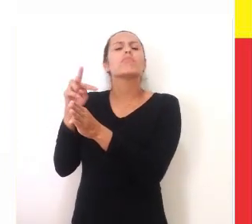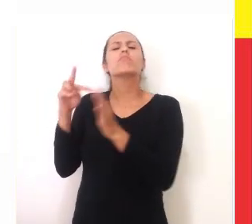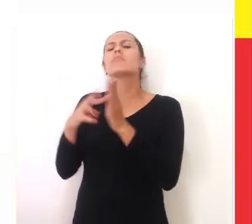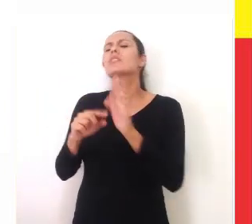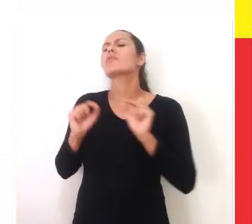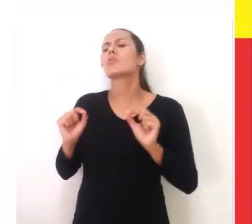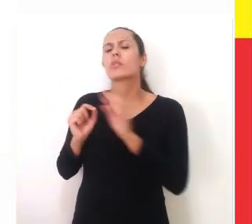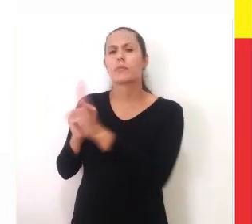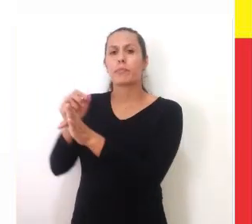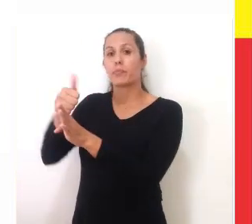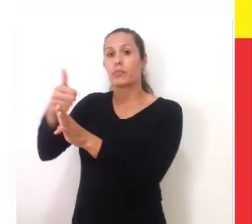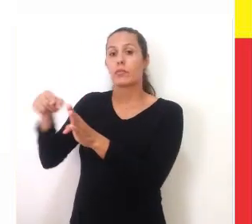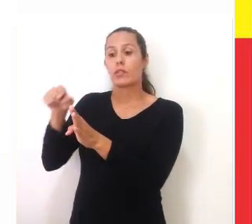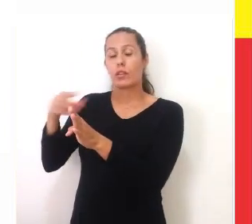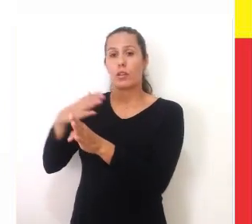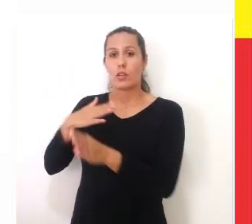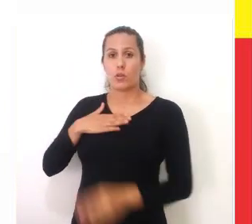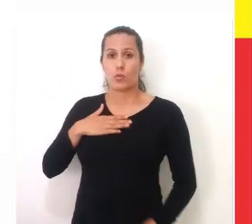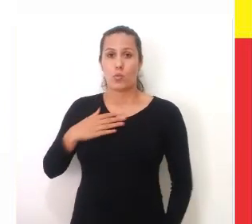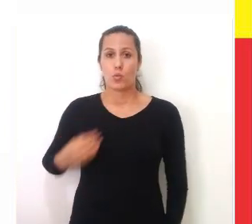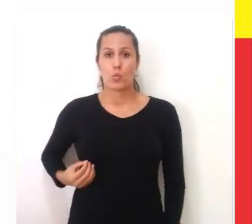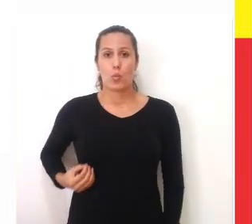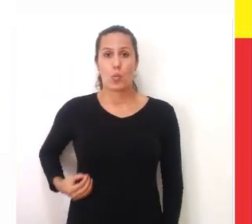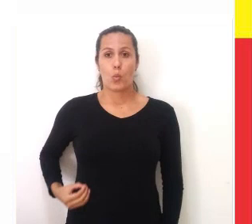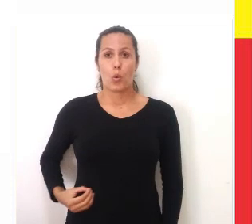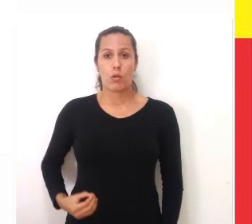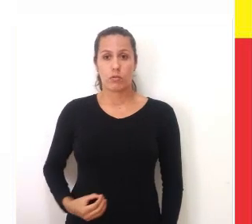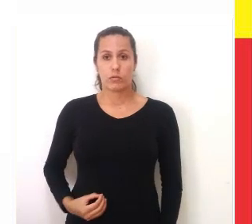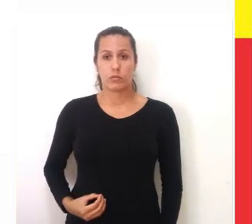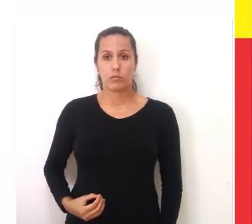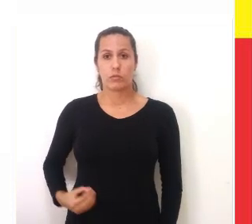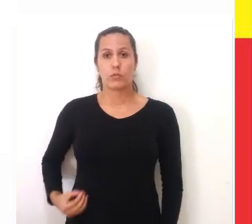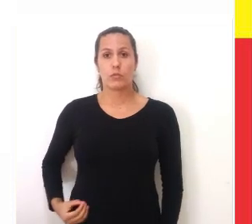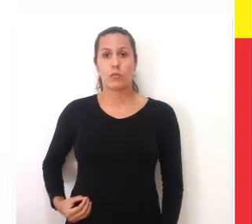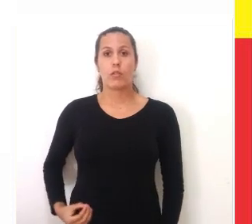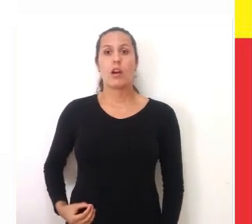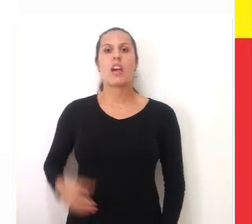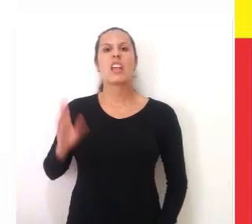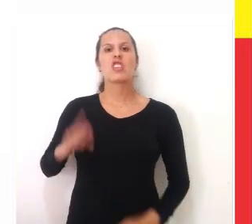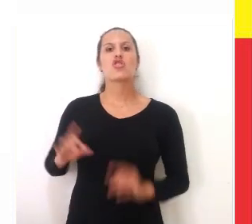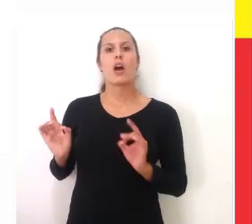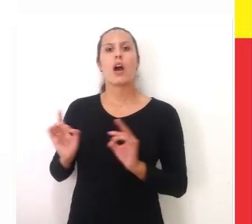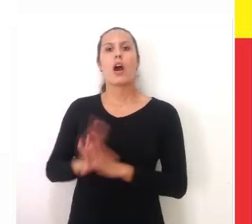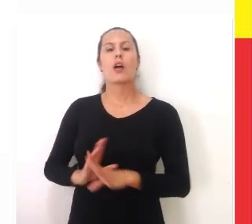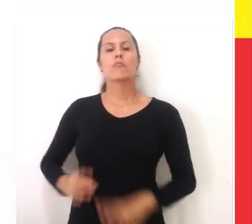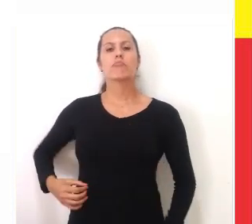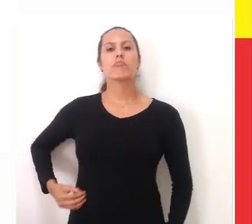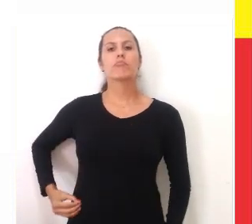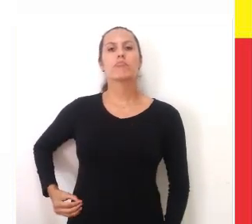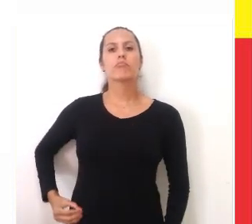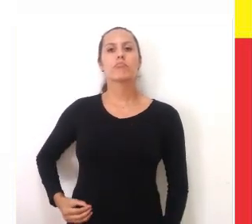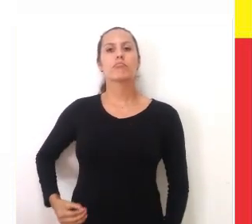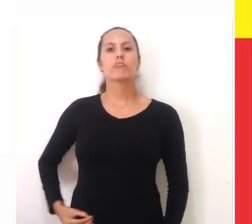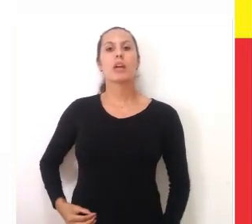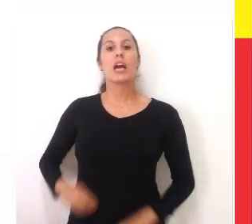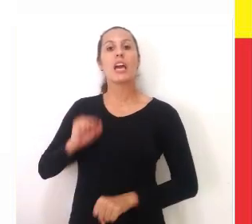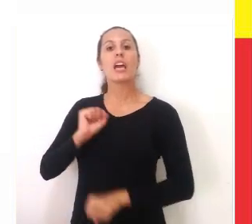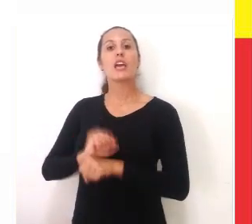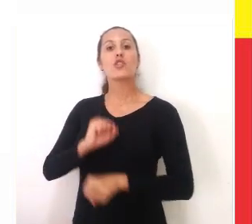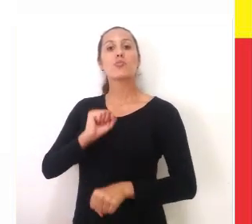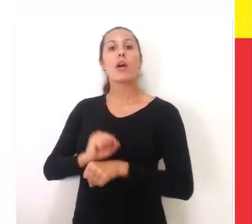14, o óvulo de Dantas, ele já está na